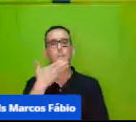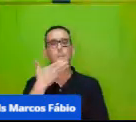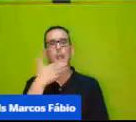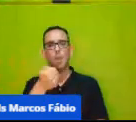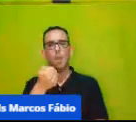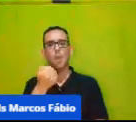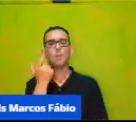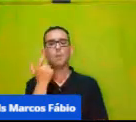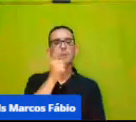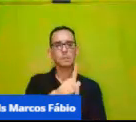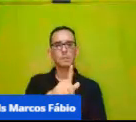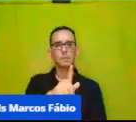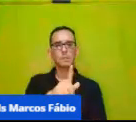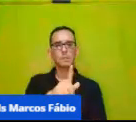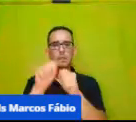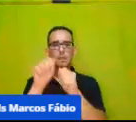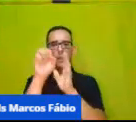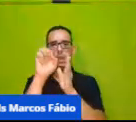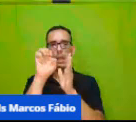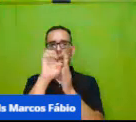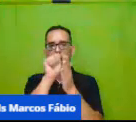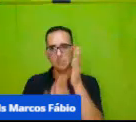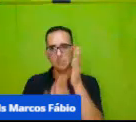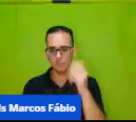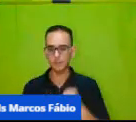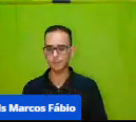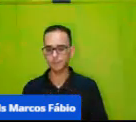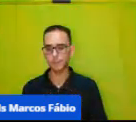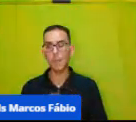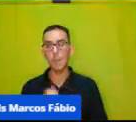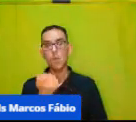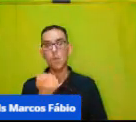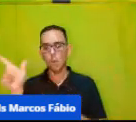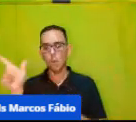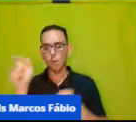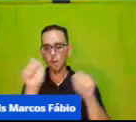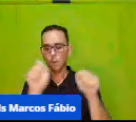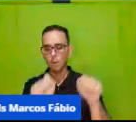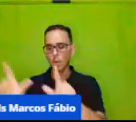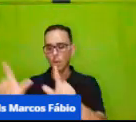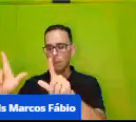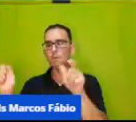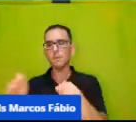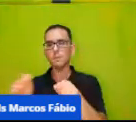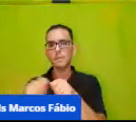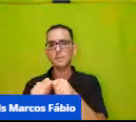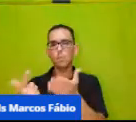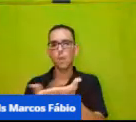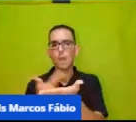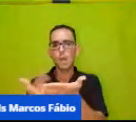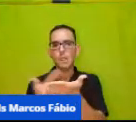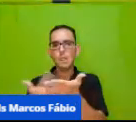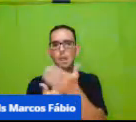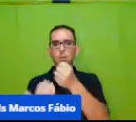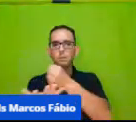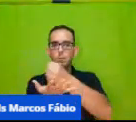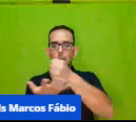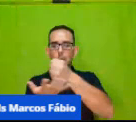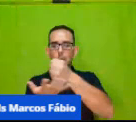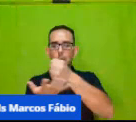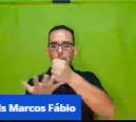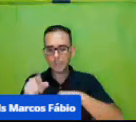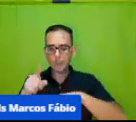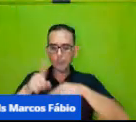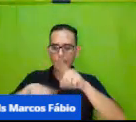das atividades, né. E aí a gente vai para o próximo tópico, a gente vai tratar um pouco dos cadernos base, né. Então, esse é um material, né, um